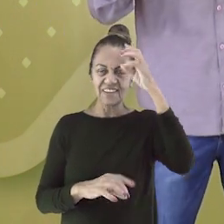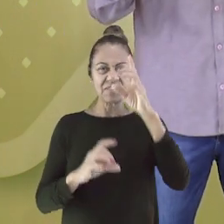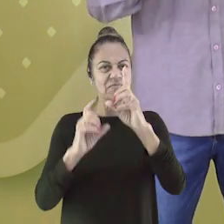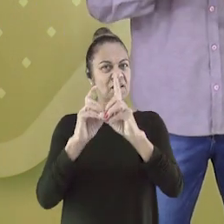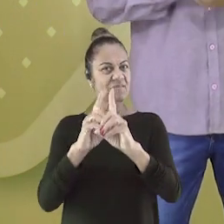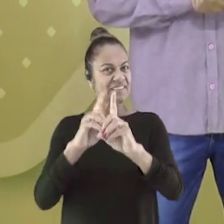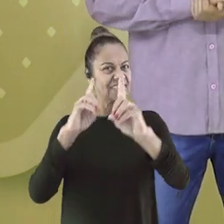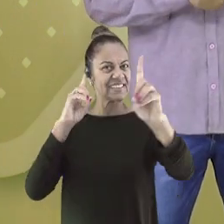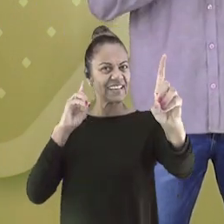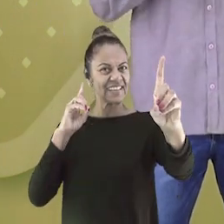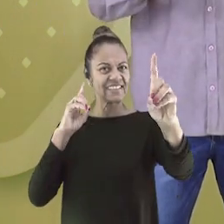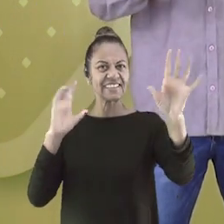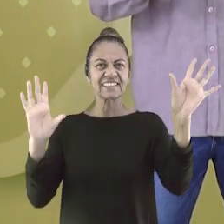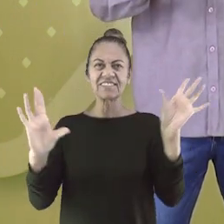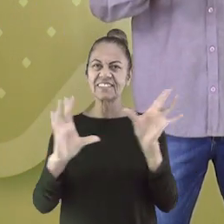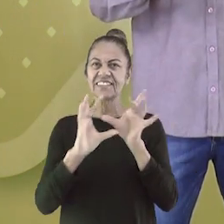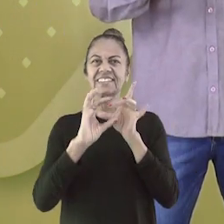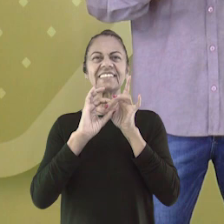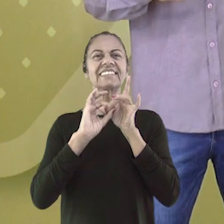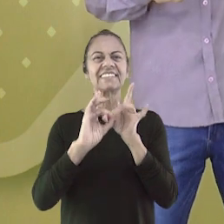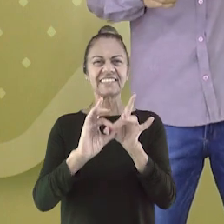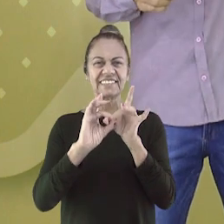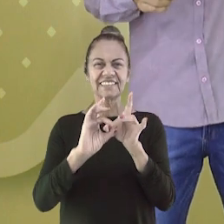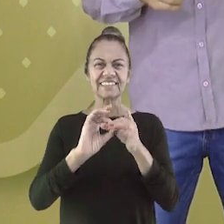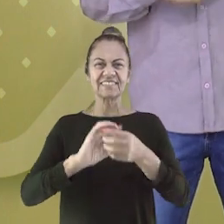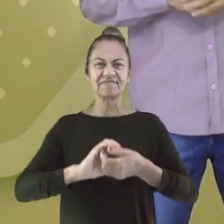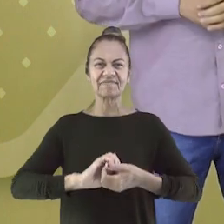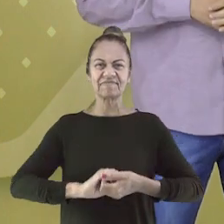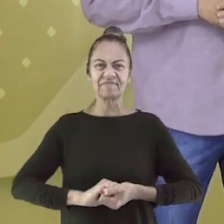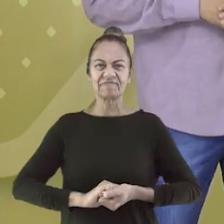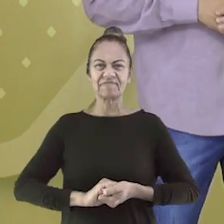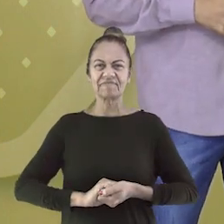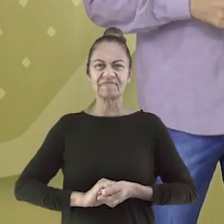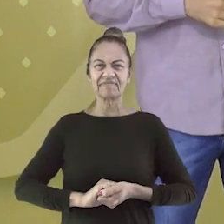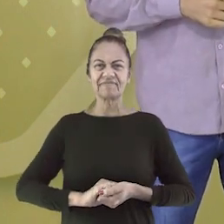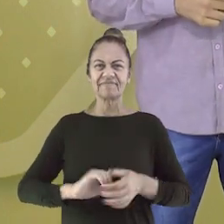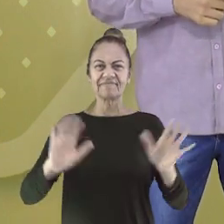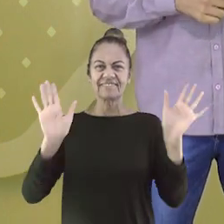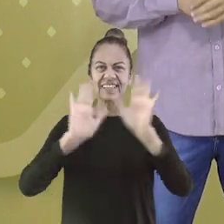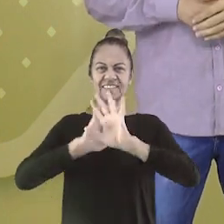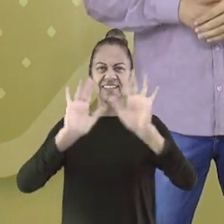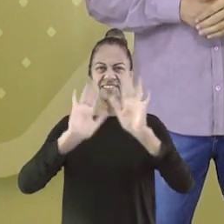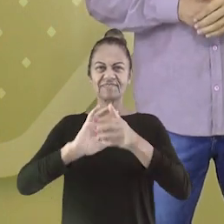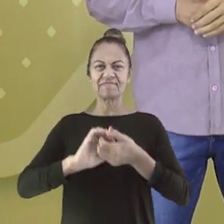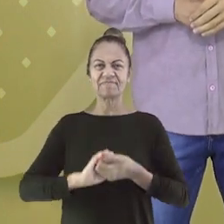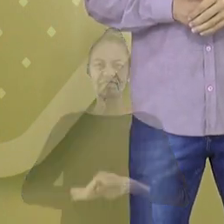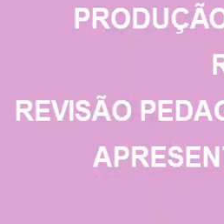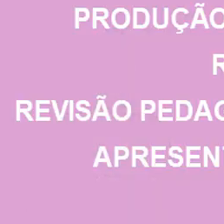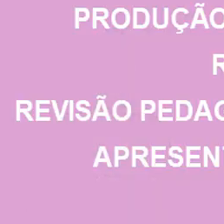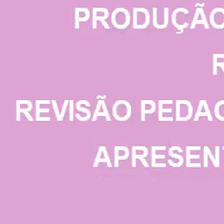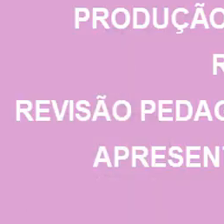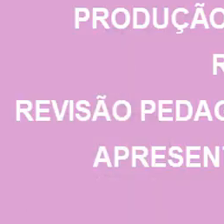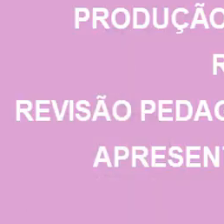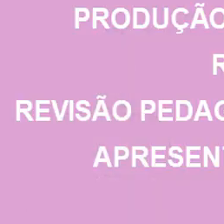esqueçam, mesmo distante, estamos juntos. Tchau, tchau.